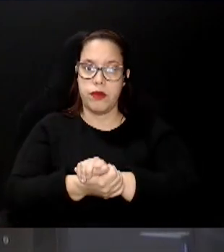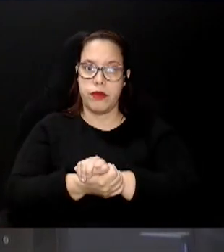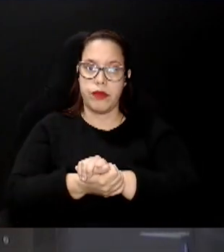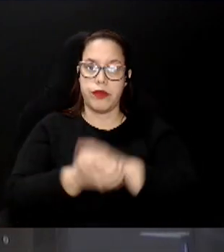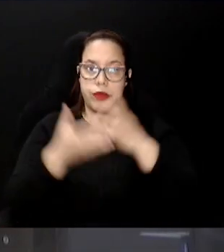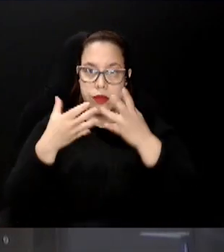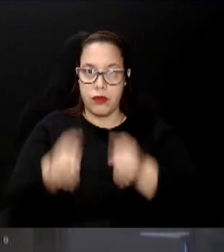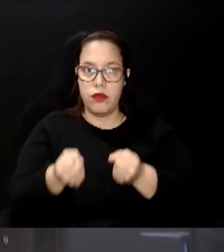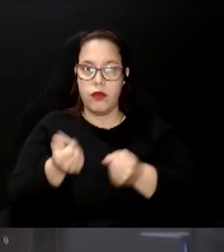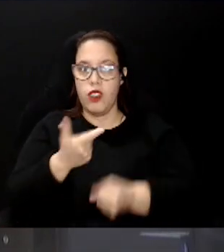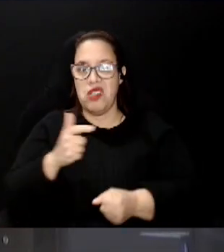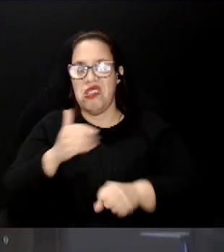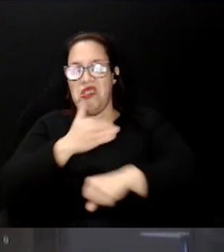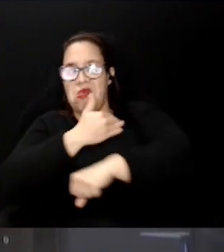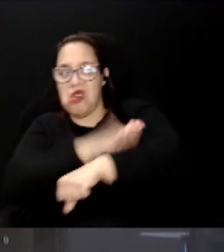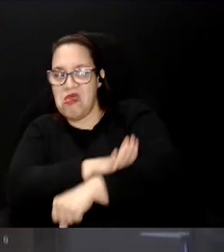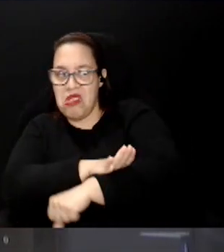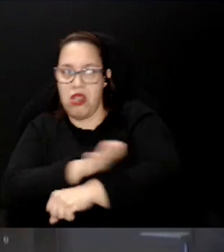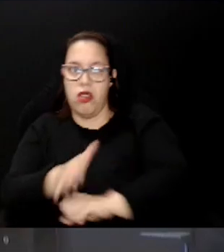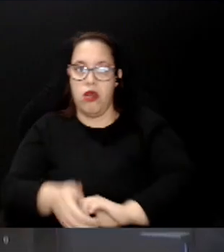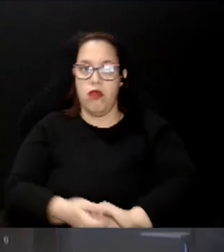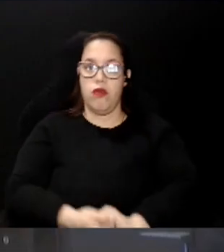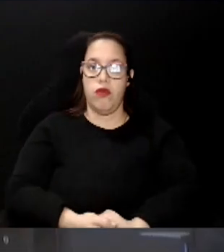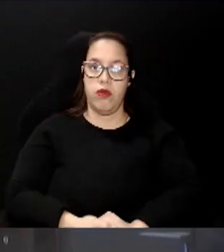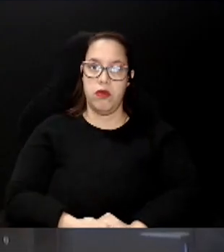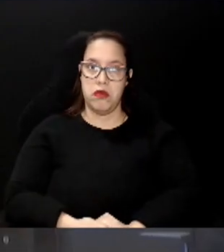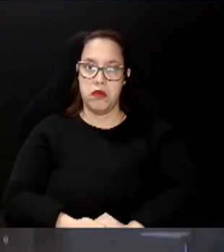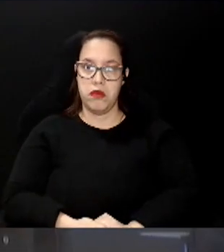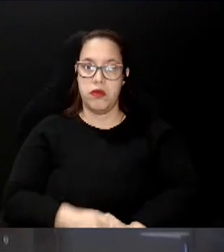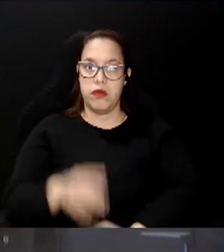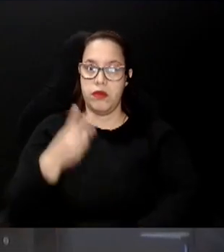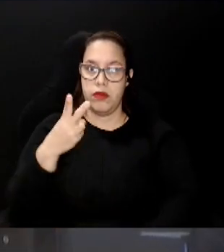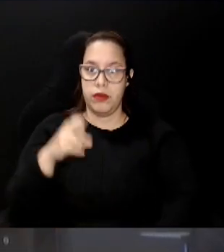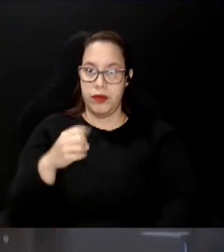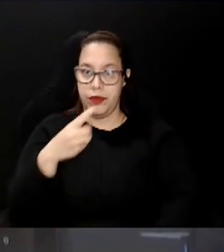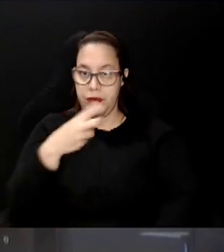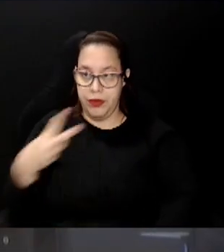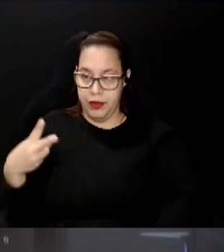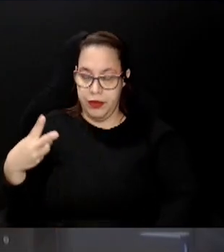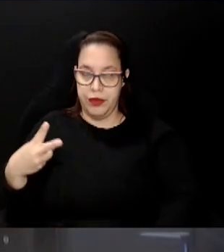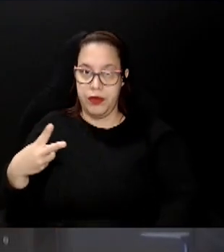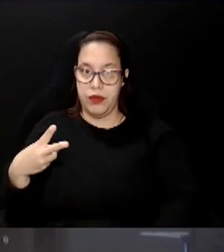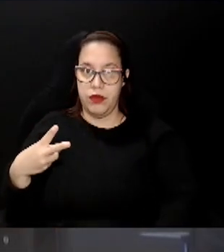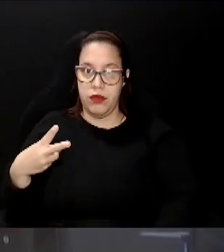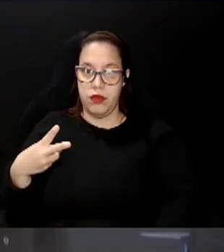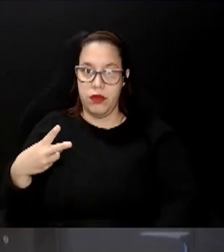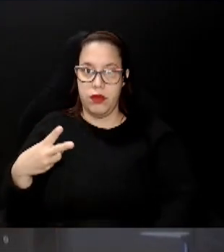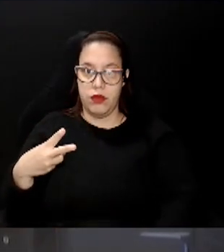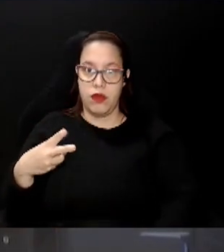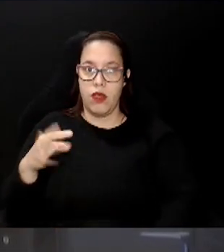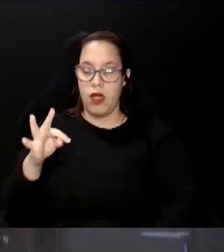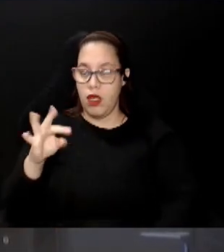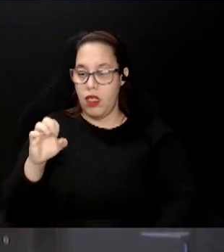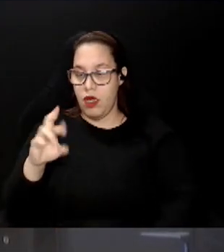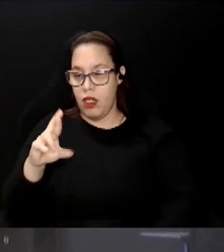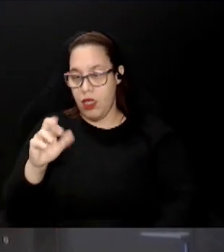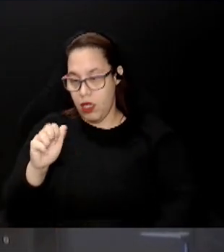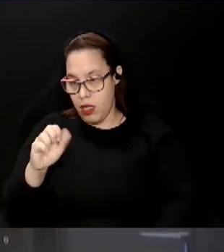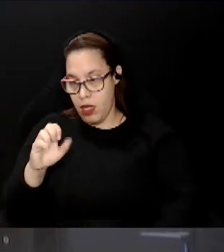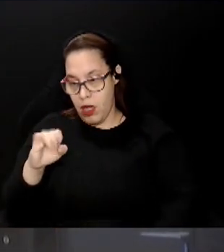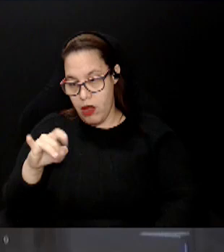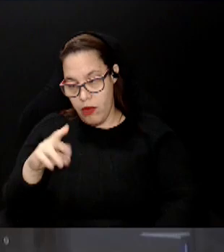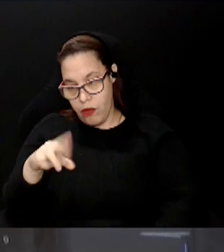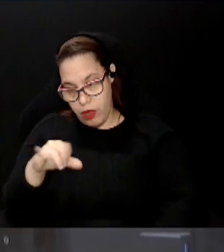estigmas. Desde 2012, a OCIP Terra das Andorinhas, que é sediada aqui na cidade